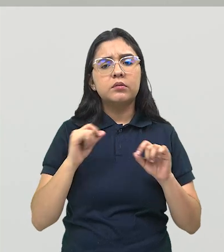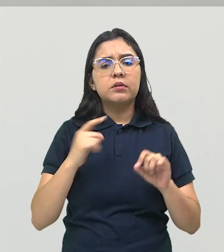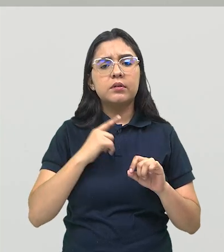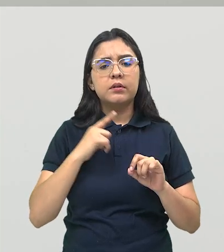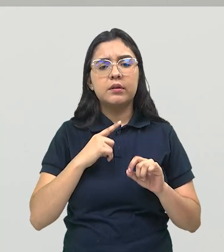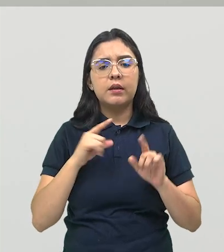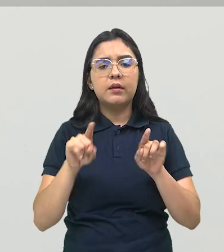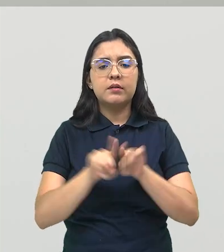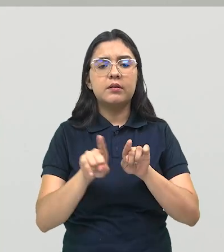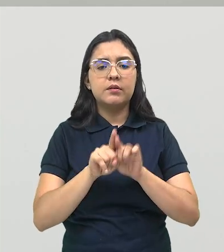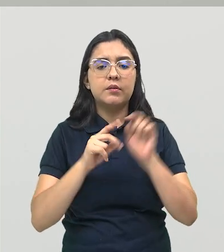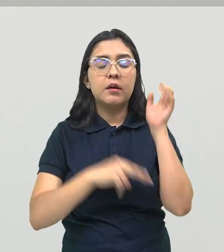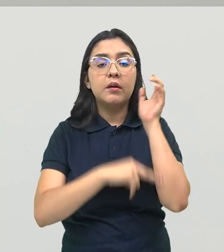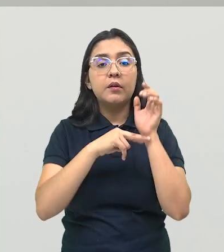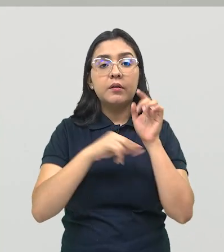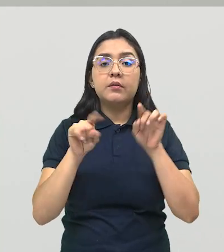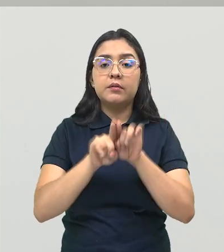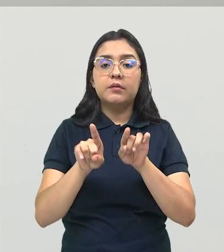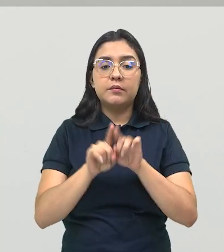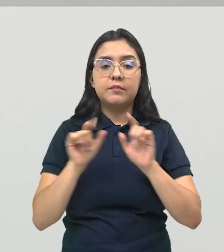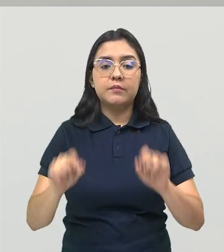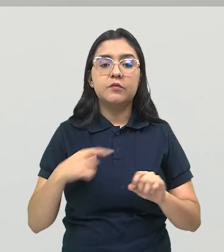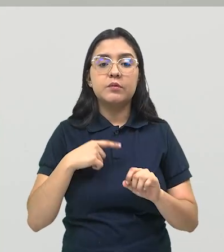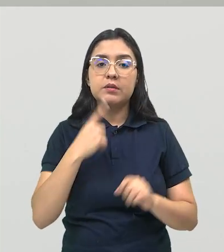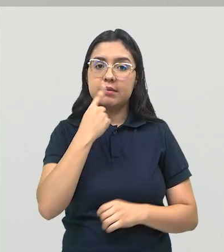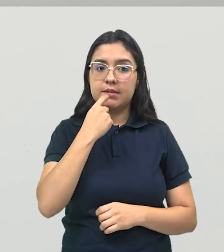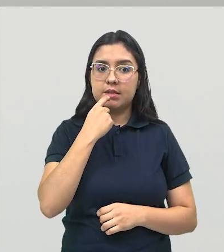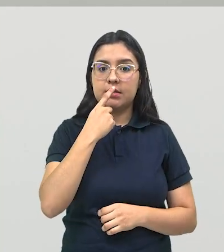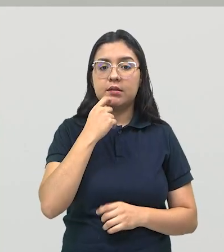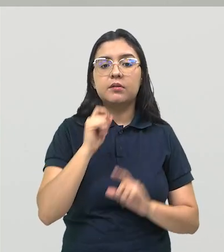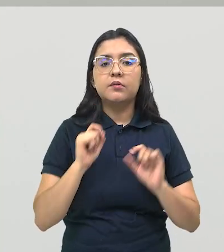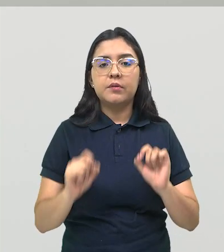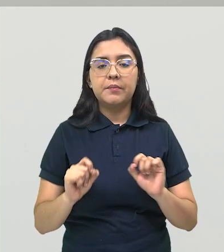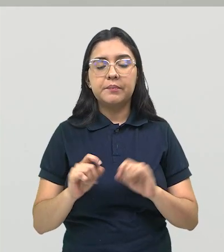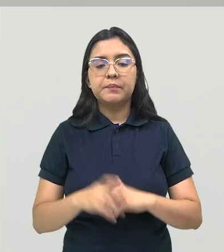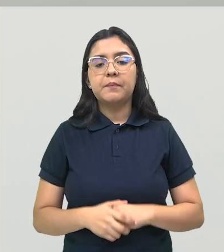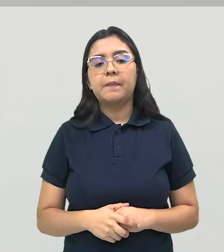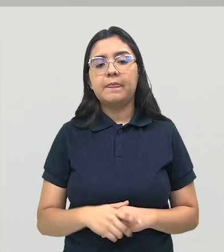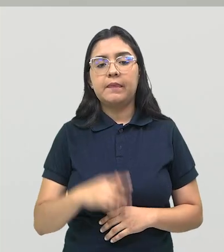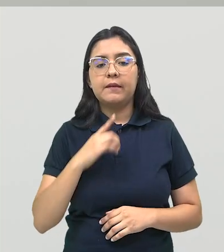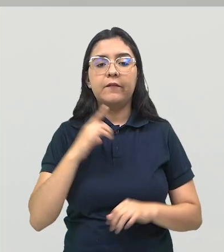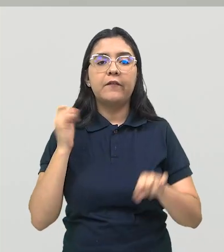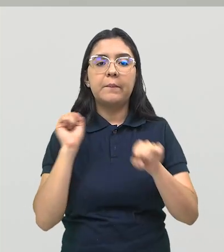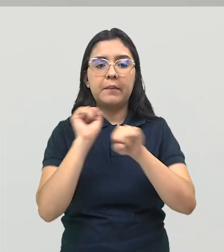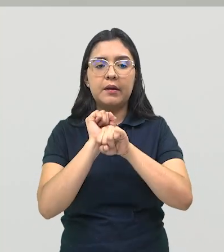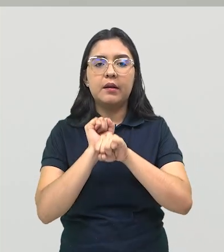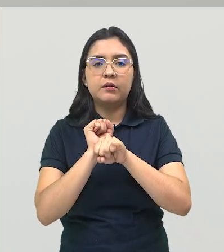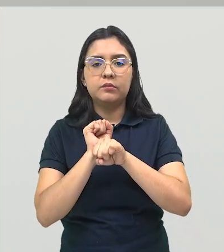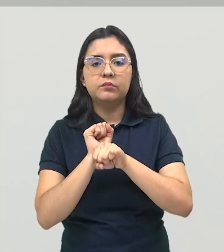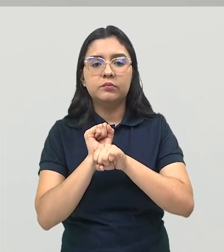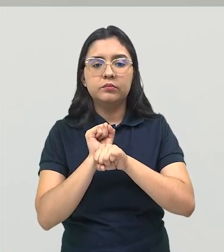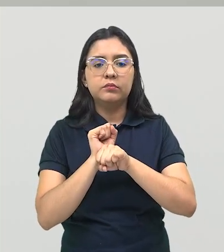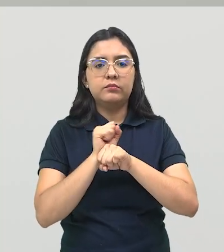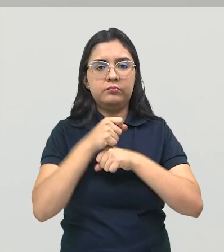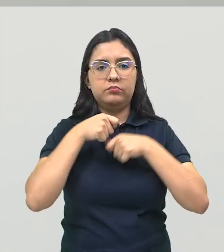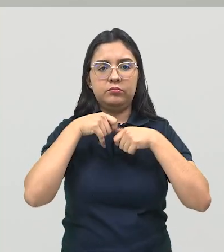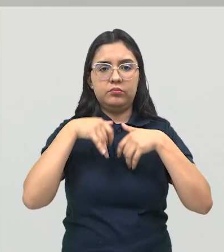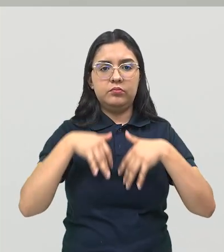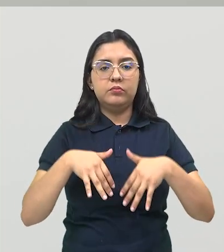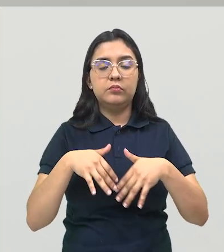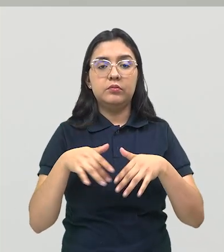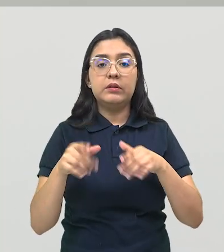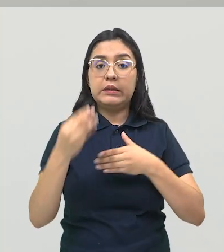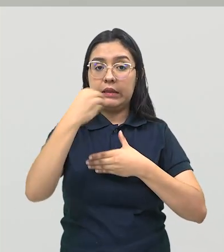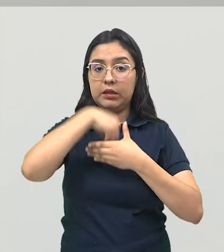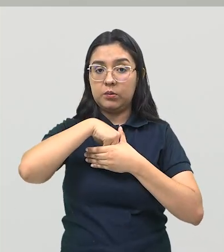tem cavidade, né? E aí é onde o sangue ele vai procurar ali se instalar. O sangue que está vazando, ele vai vazar para